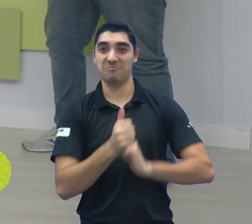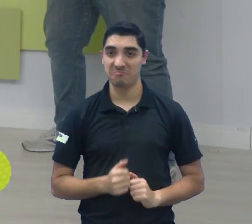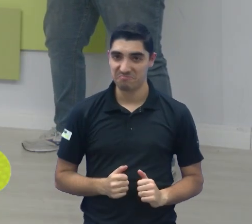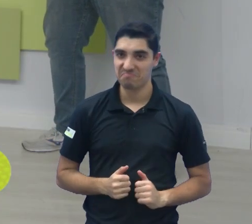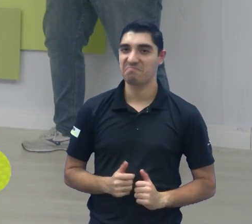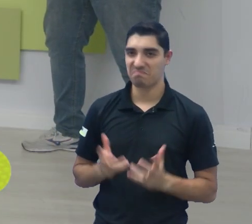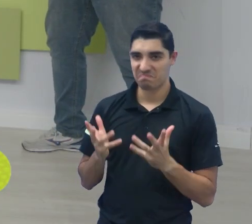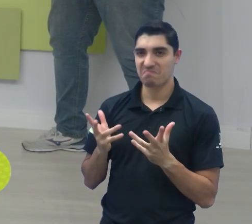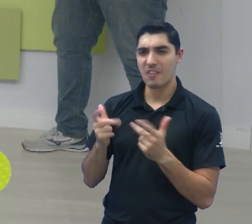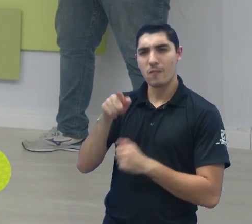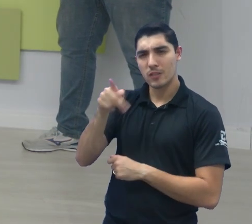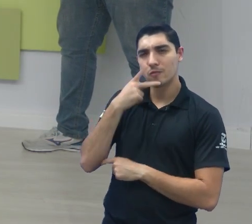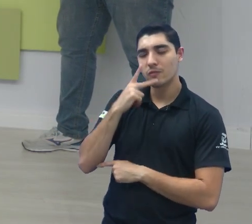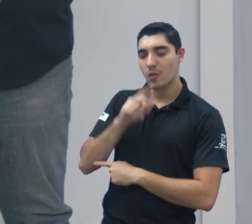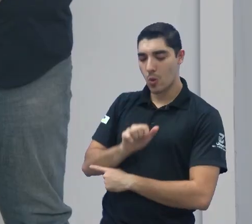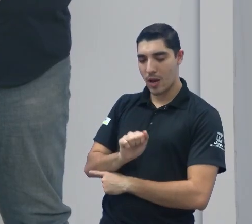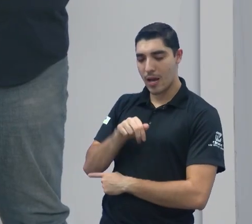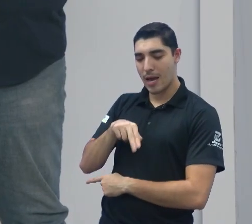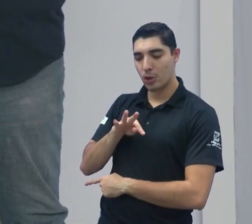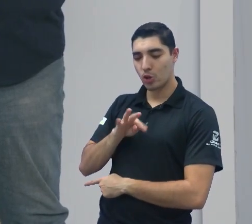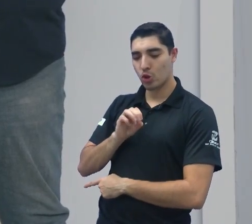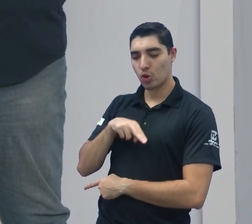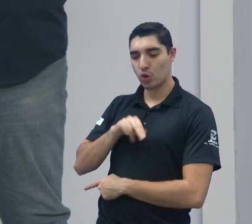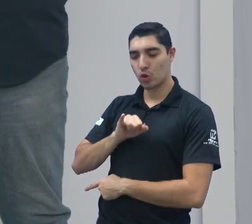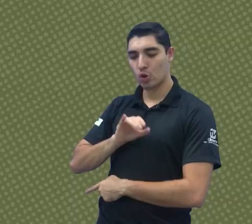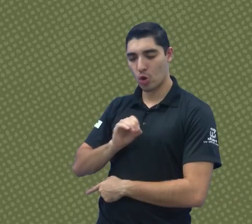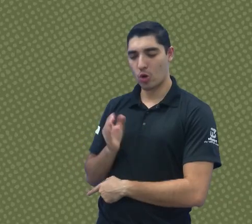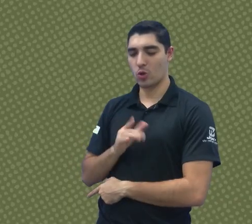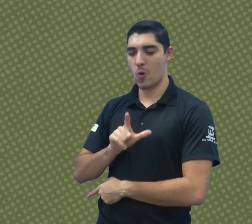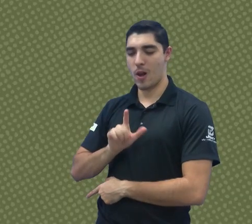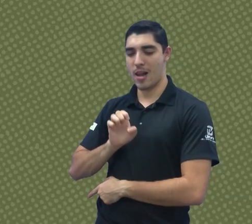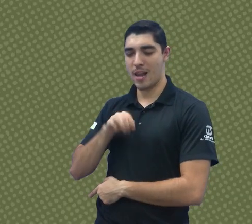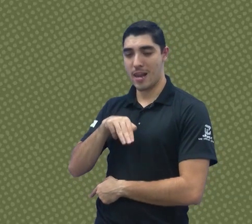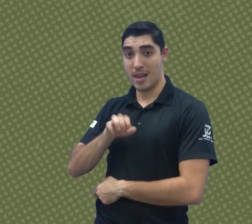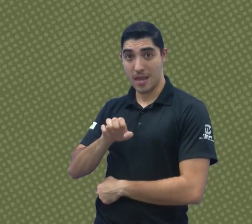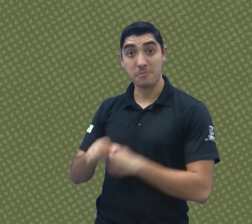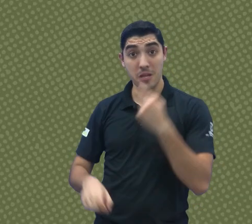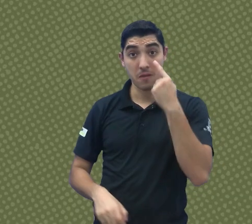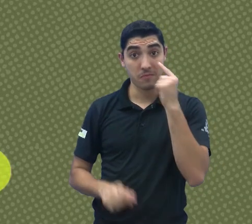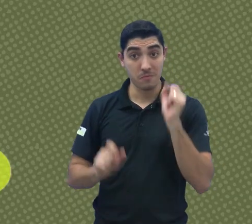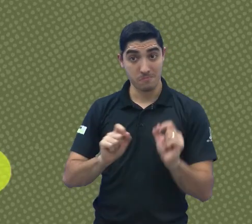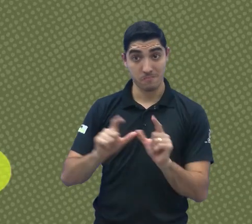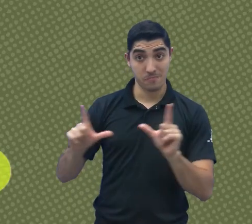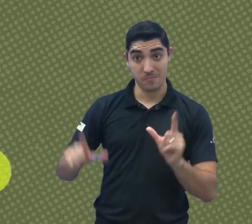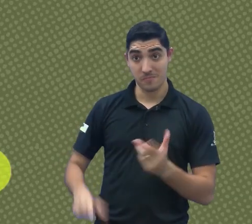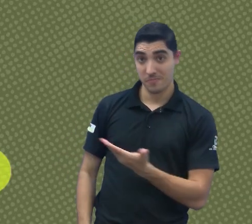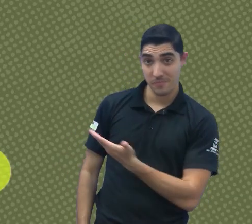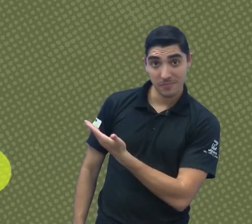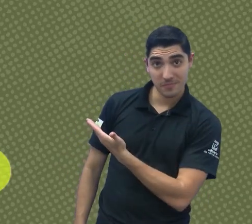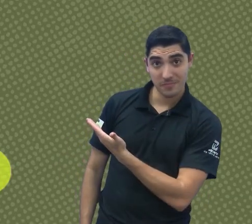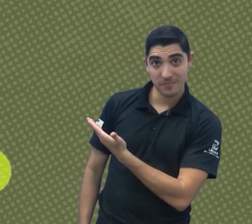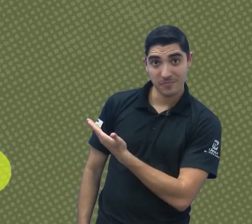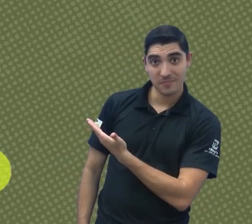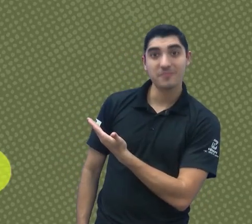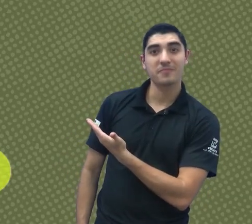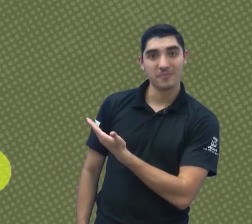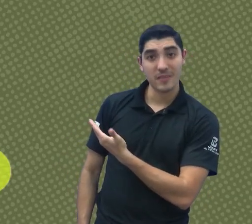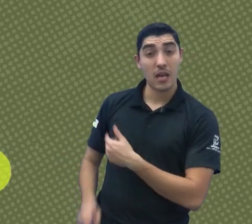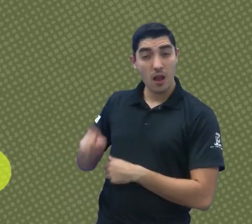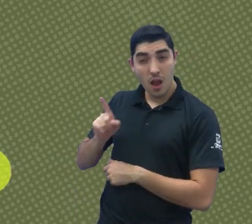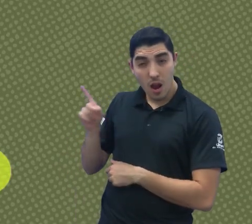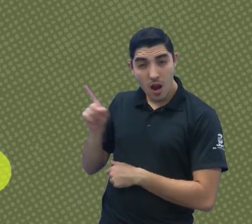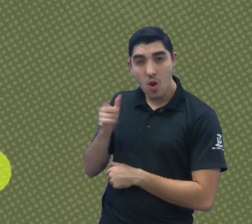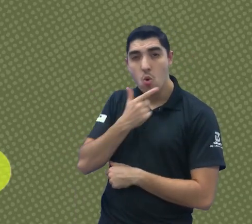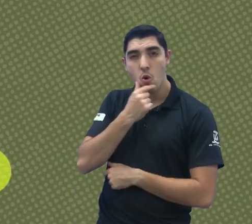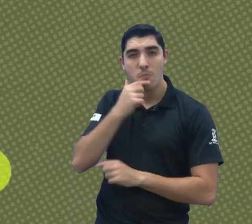do Antônio Leme. Matheus, põe em tela cheia aqui para o pessoal reconhecer o popular Tó, que é esse aí que está com o Zezinho. É uma referência, um dos principais